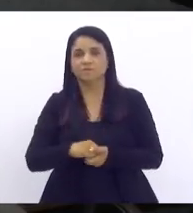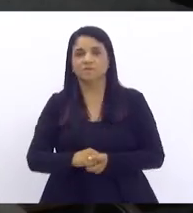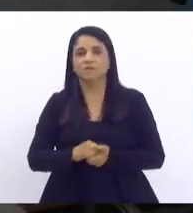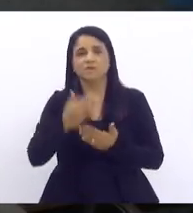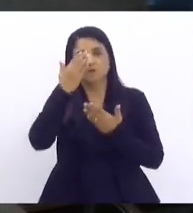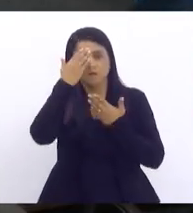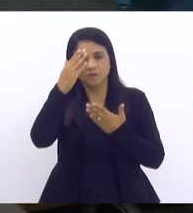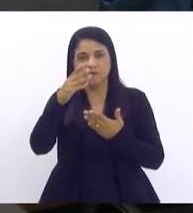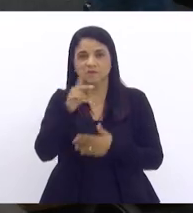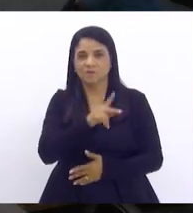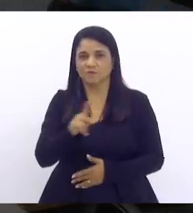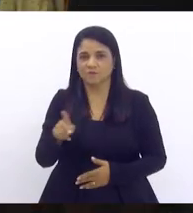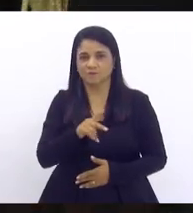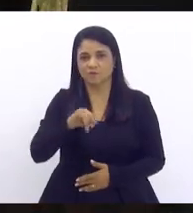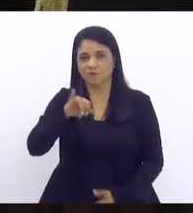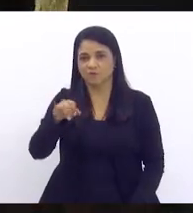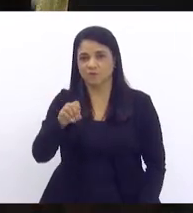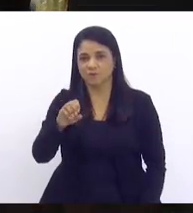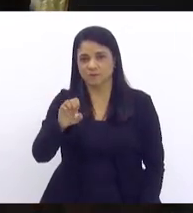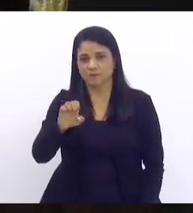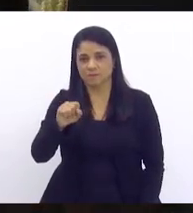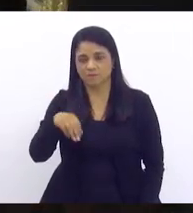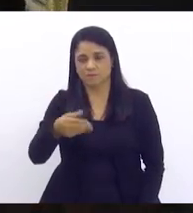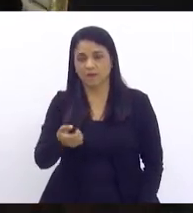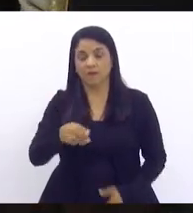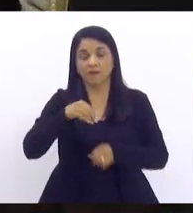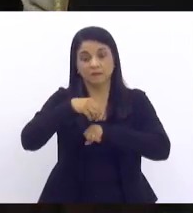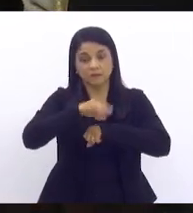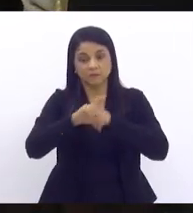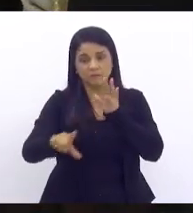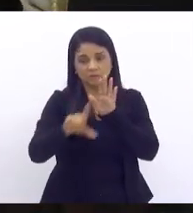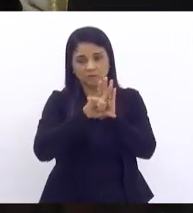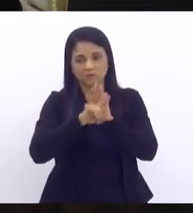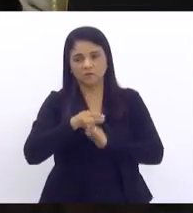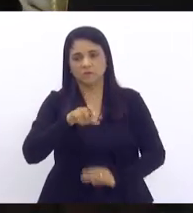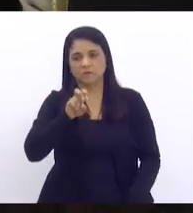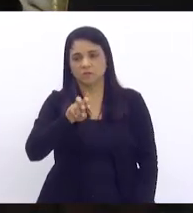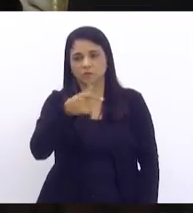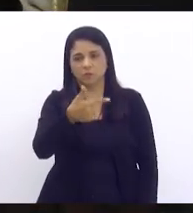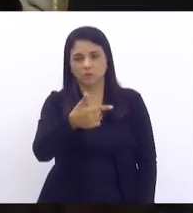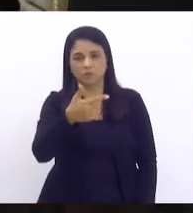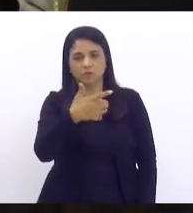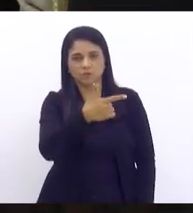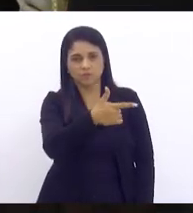Obrigado, professor Gilemar. Anuncio indicação legislativa número